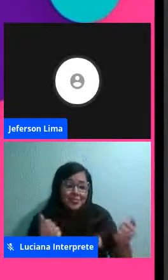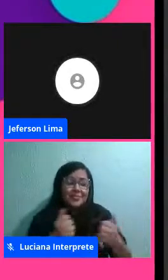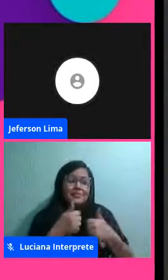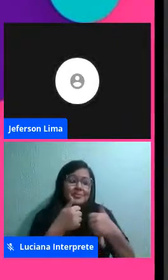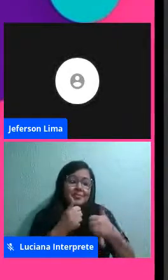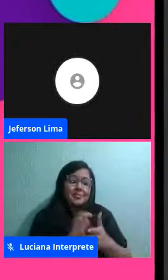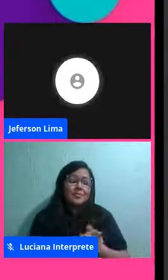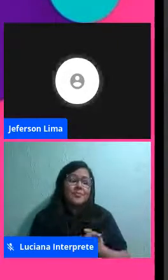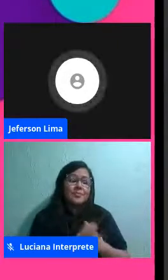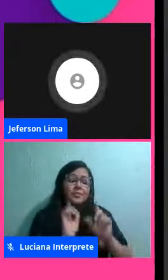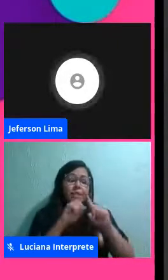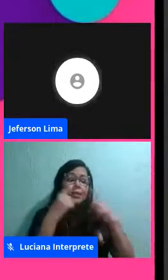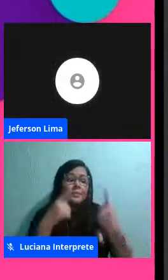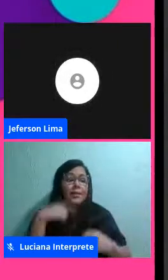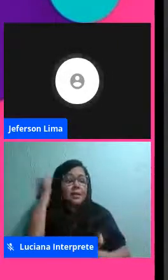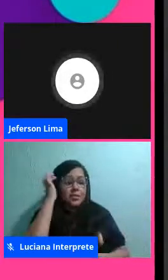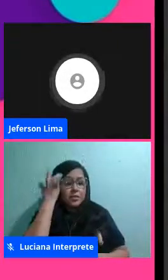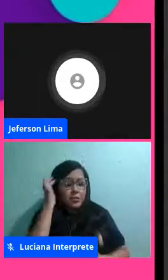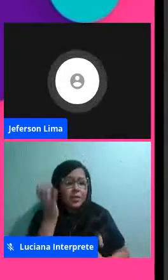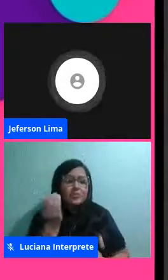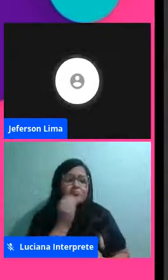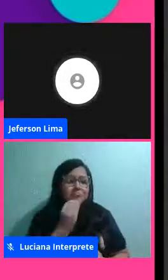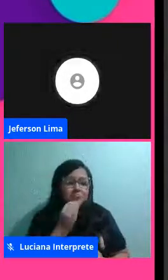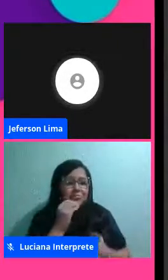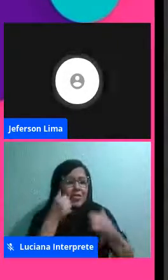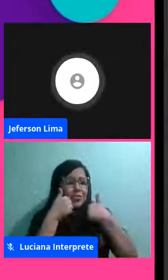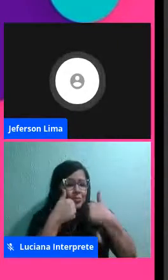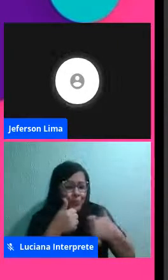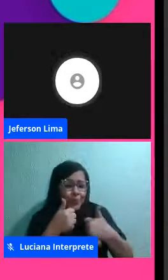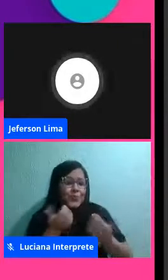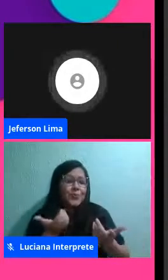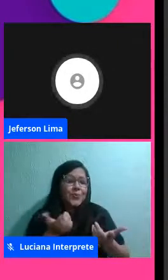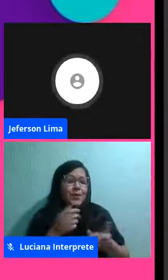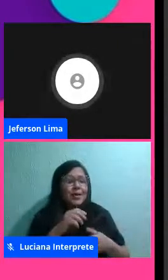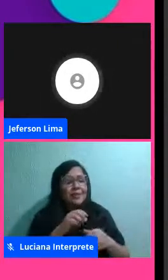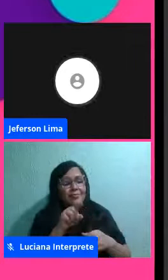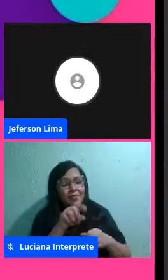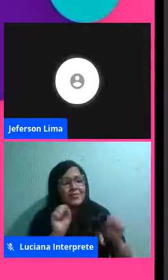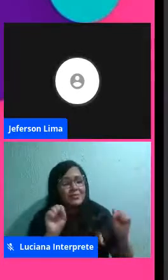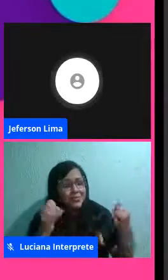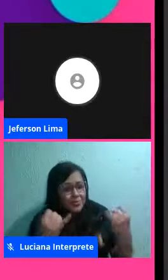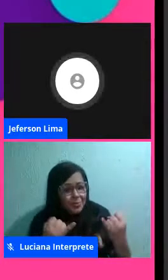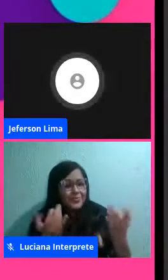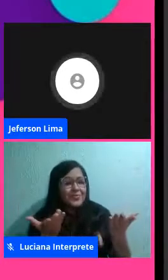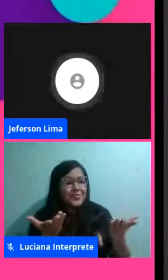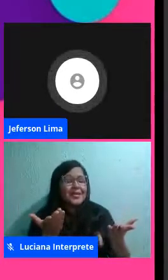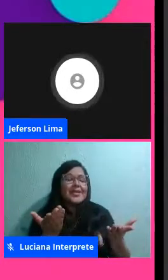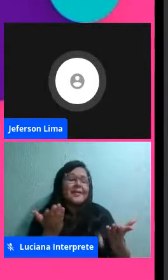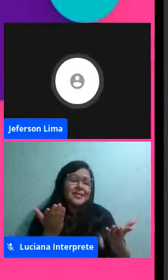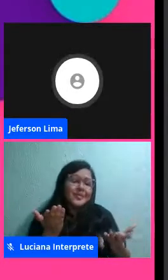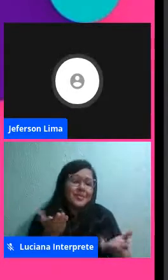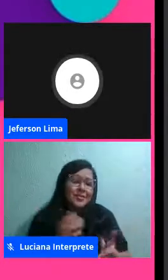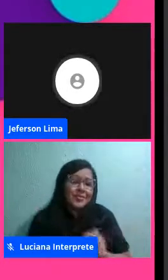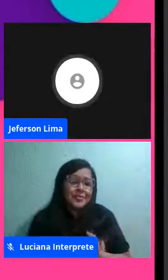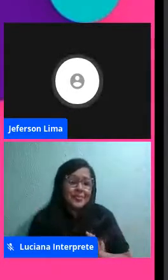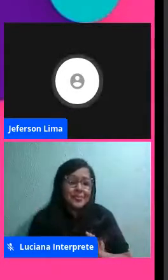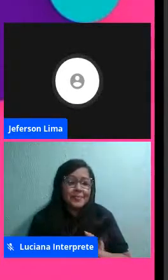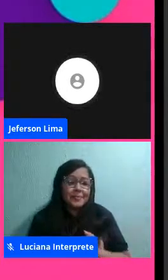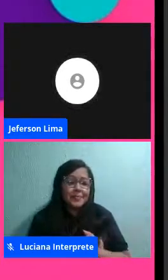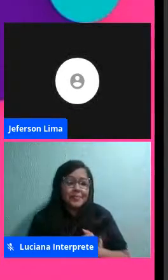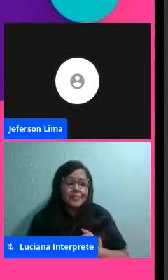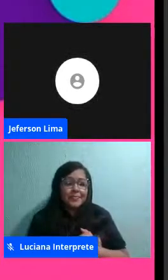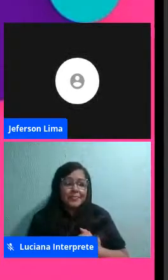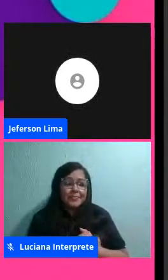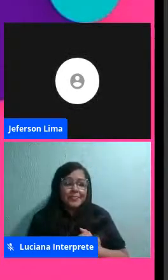conforme eu fui capaz de aproveitar. Deu algum errinho aqui. Ele falou que não está listado como uma